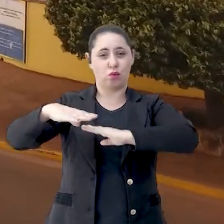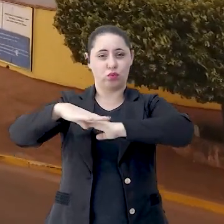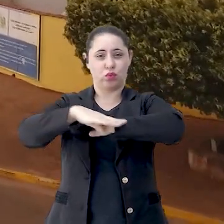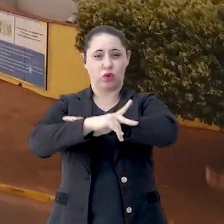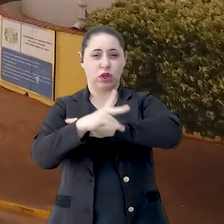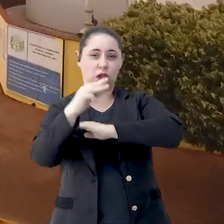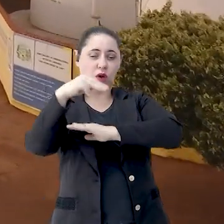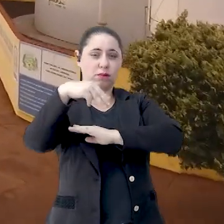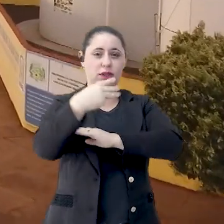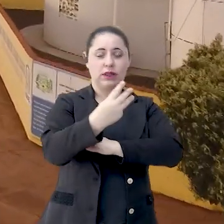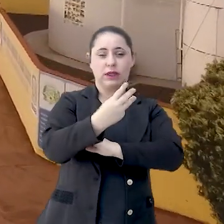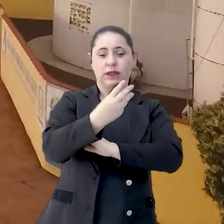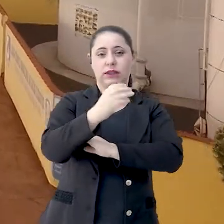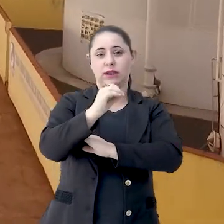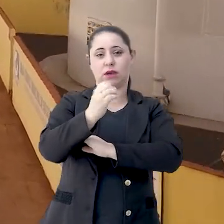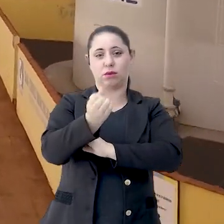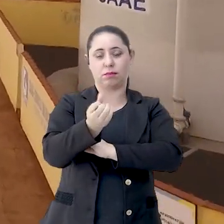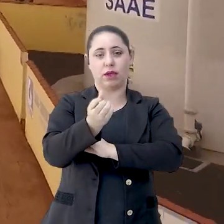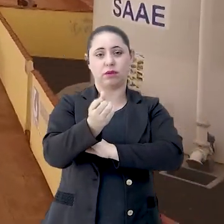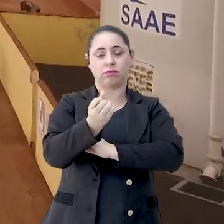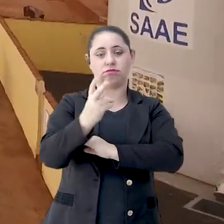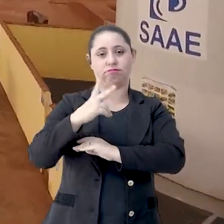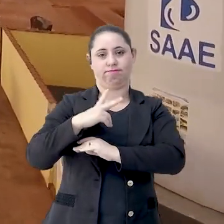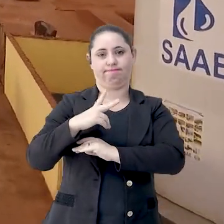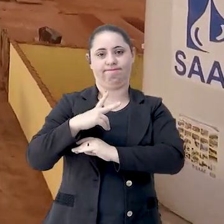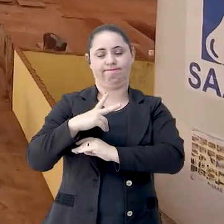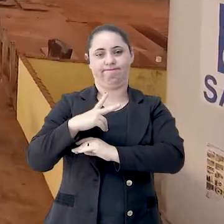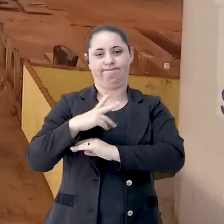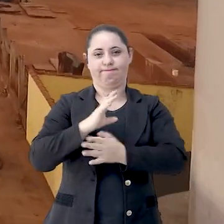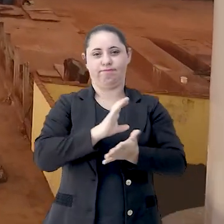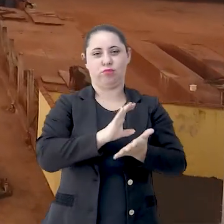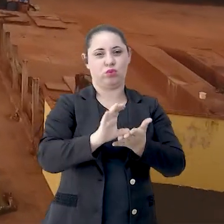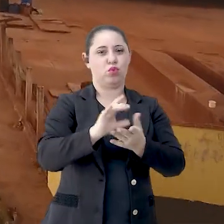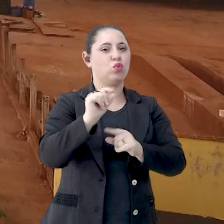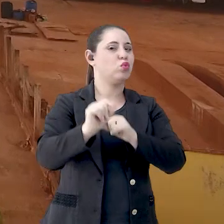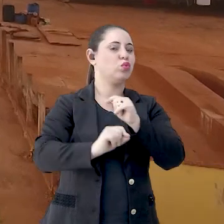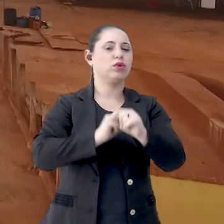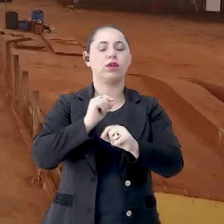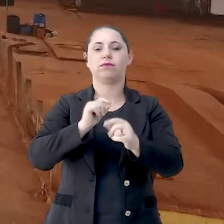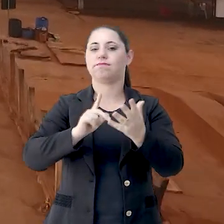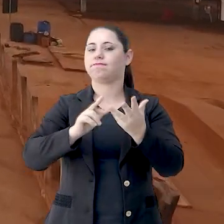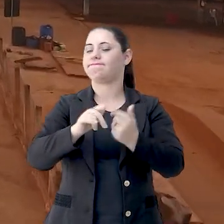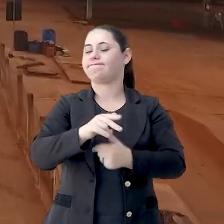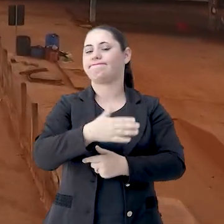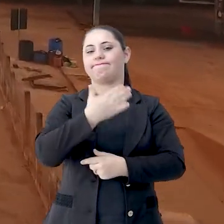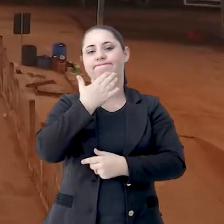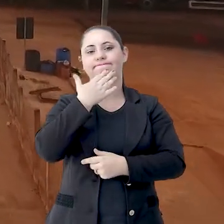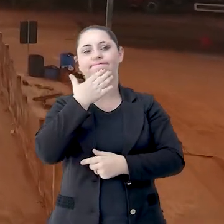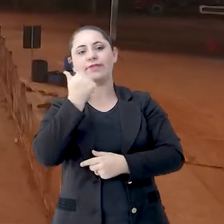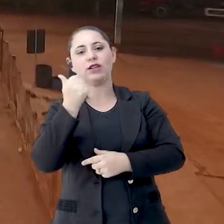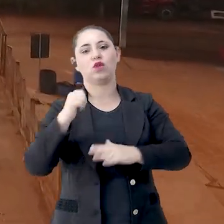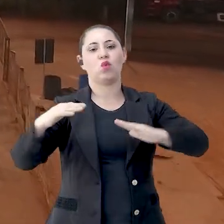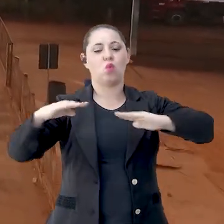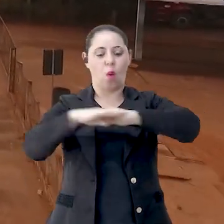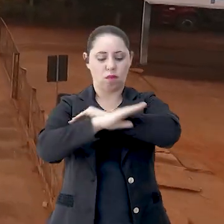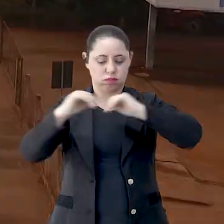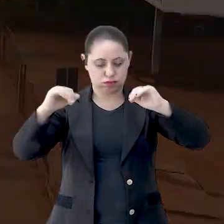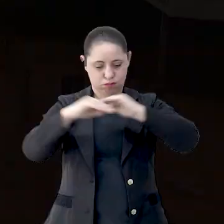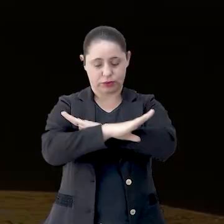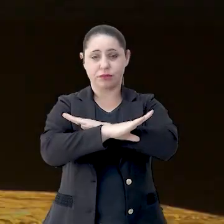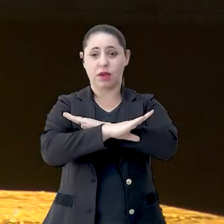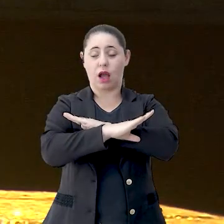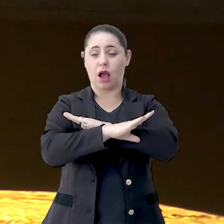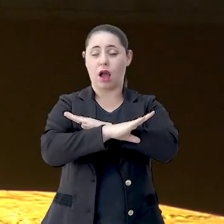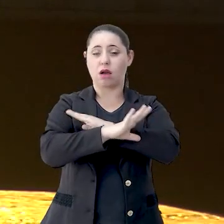tráfego, conforto aos motoristas e redução no número de acidentes da divisa com Mato Grosso.